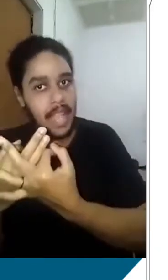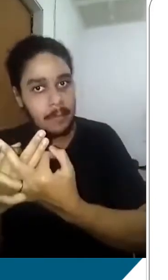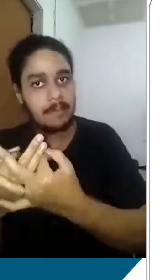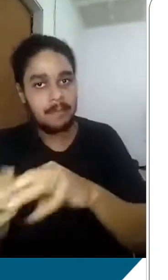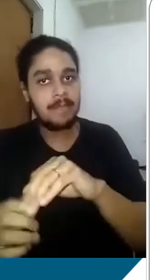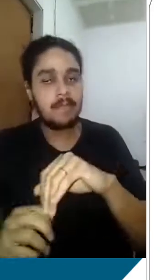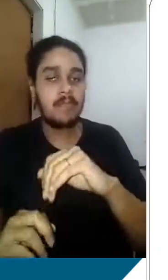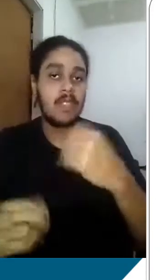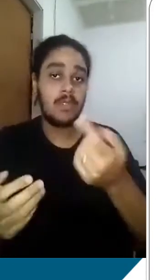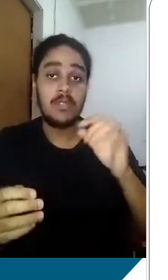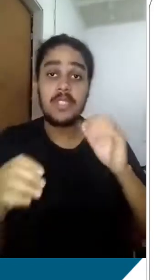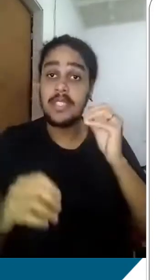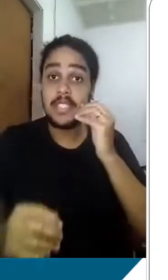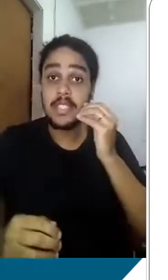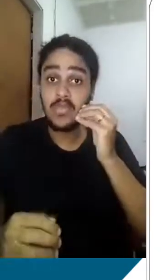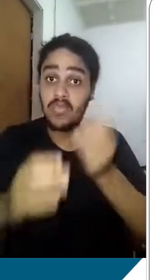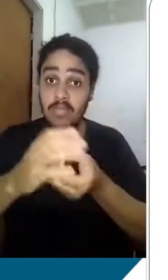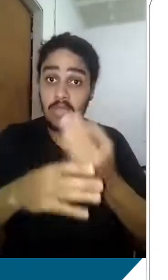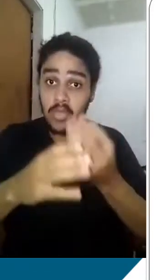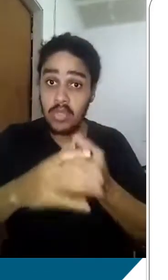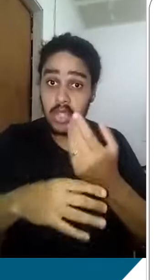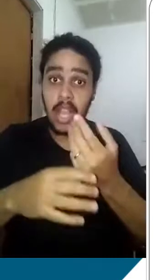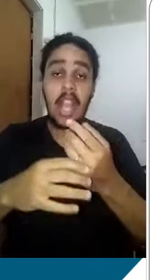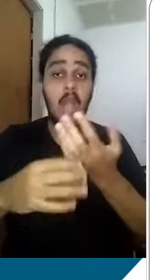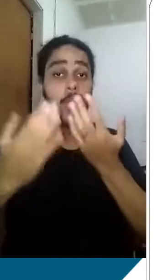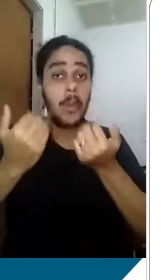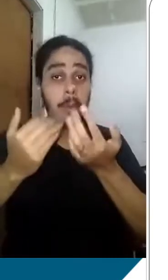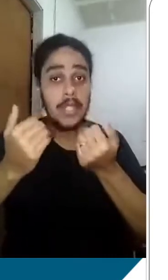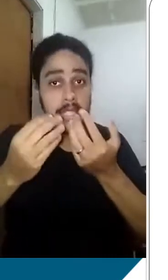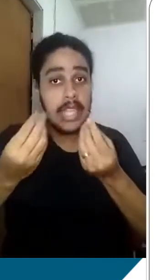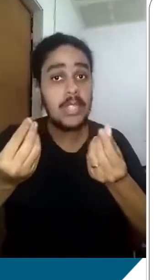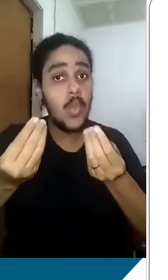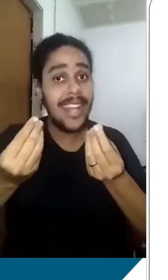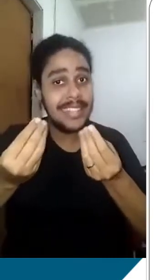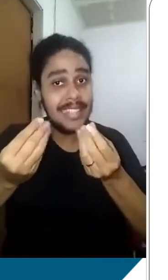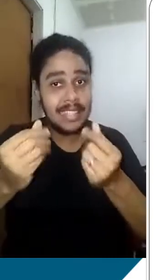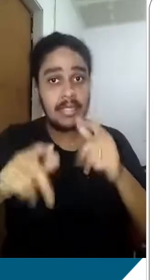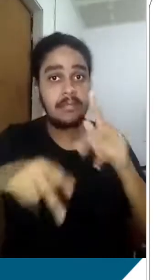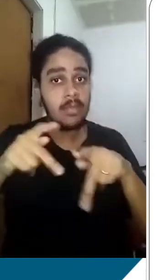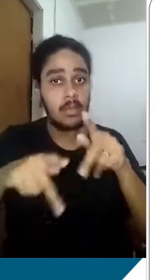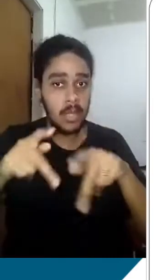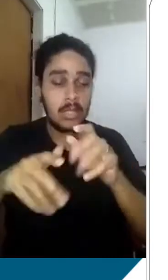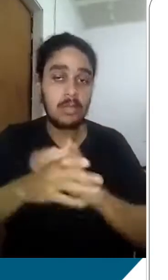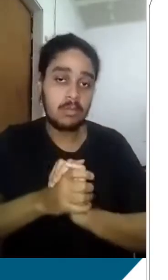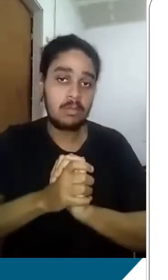ou seja, é a tentativa de produzir, né, alimentos de qualidade, né, para a